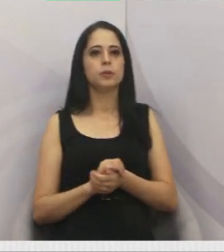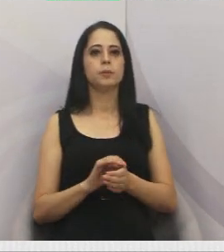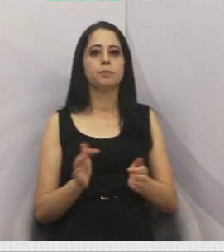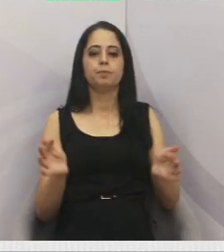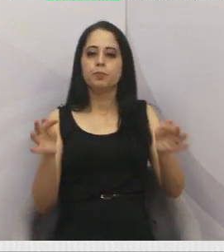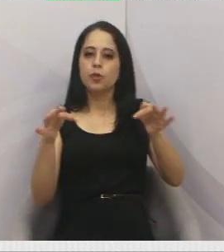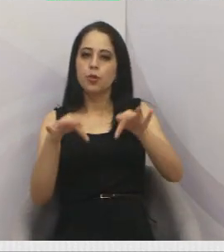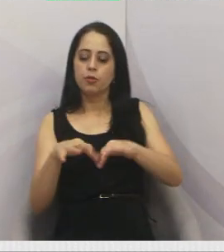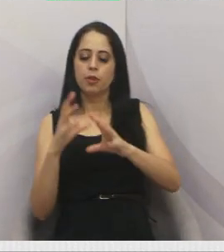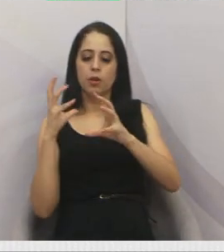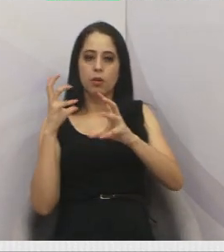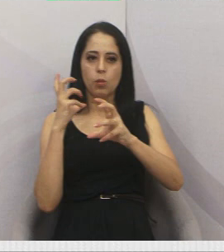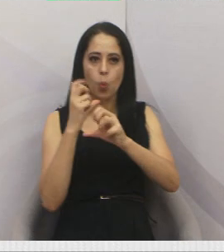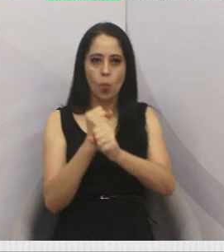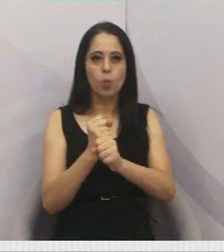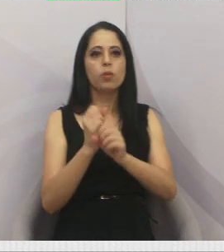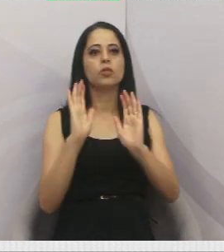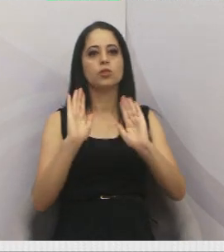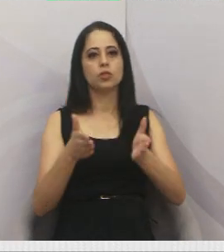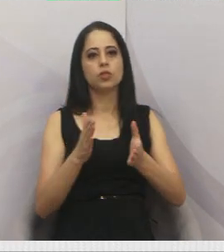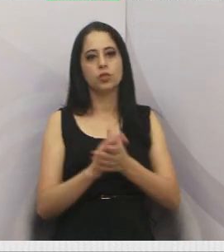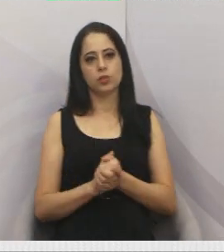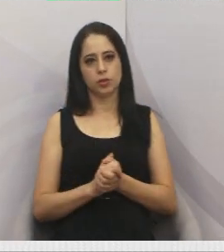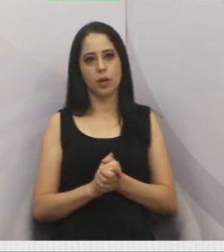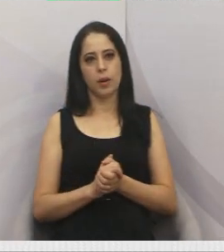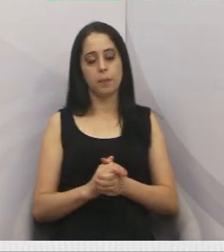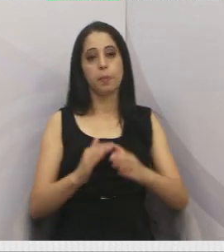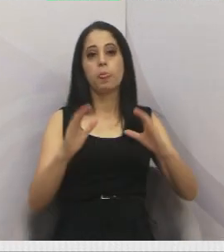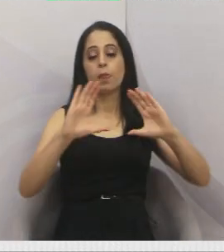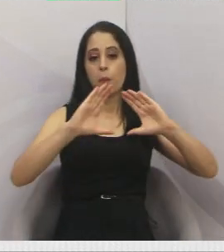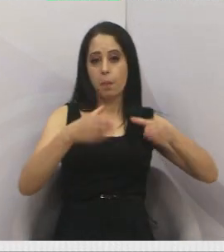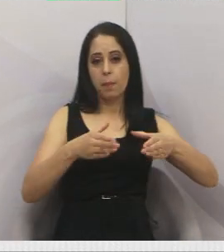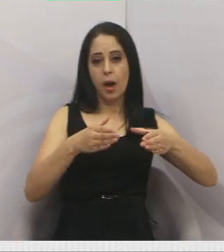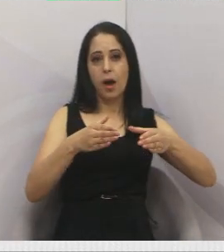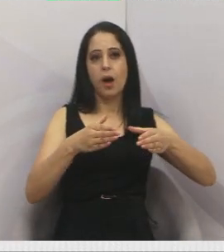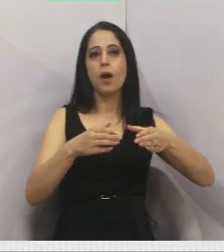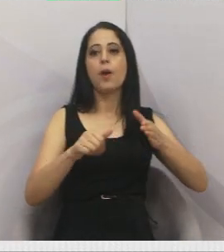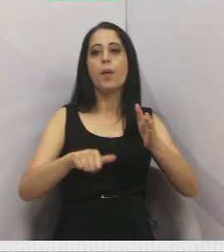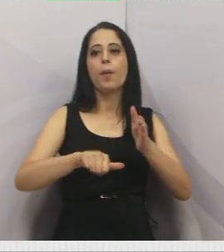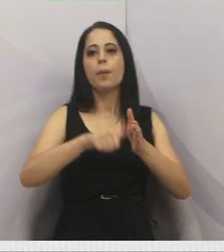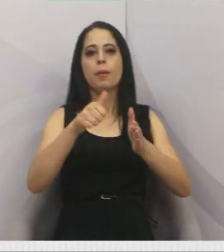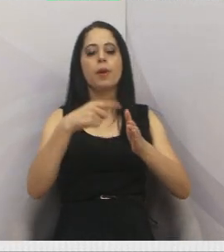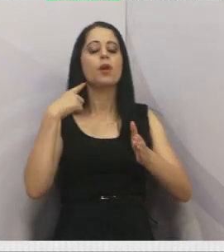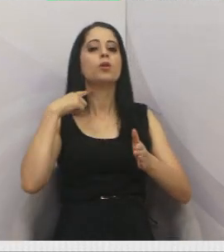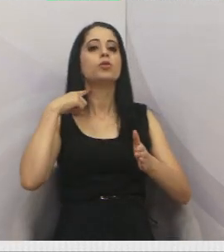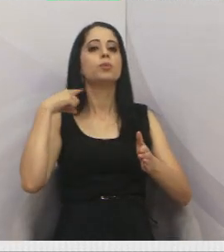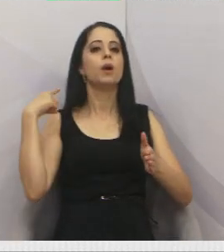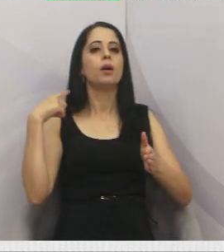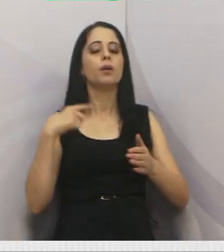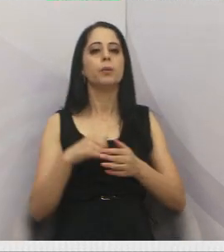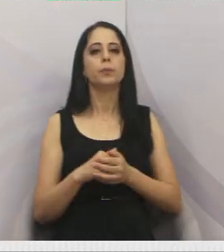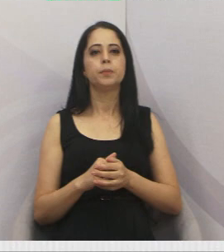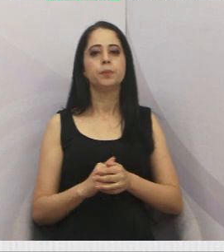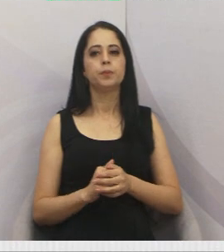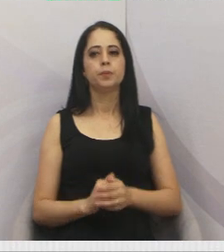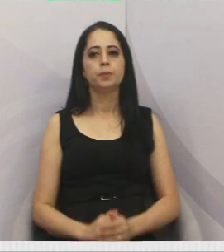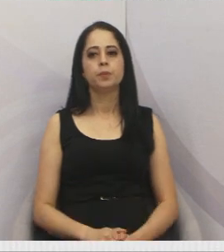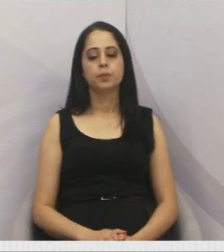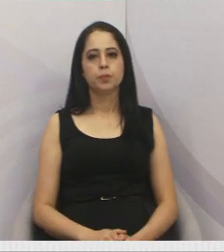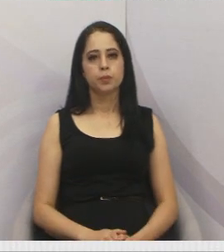Finalizada a contabilização dos votos da urna do bairro 1º de Maio, conjunto 1º de Maio.